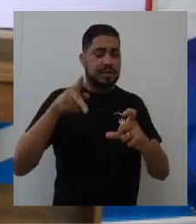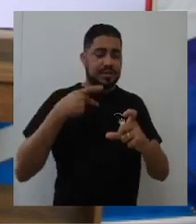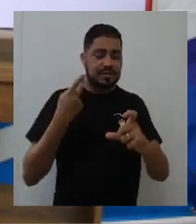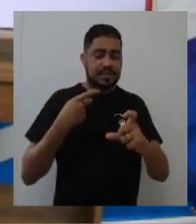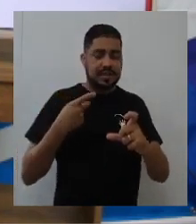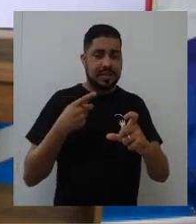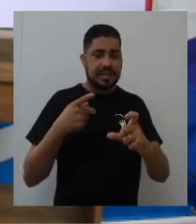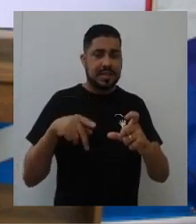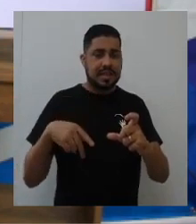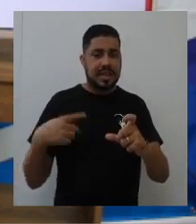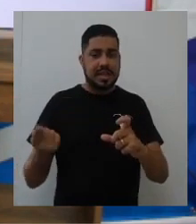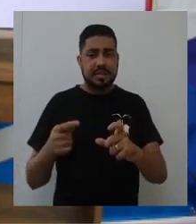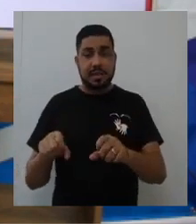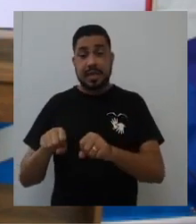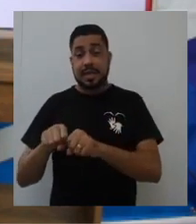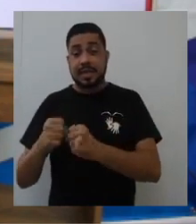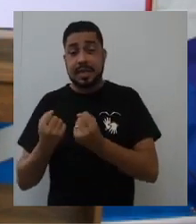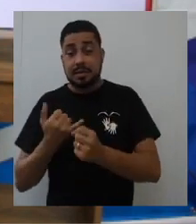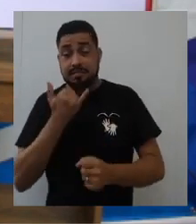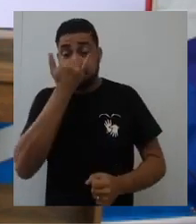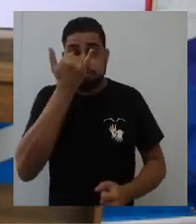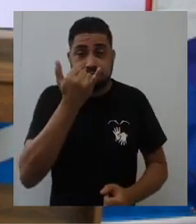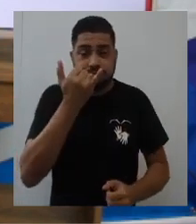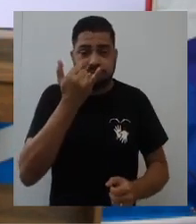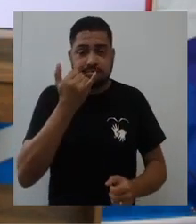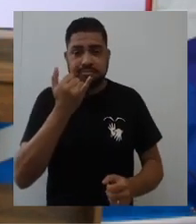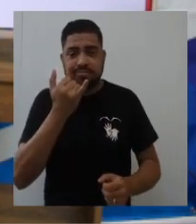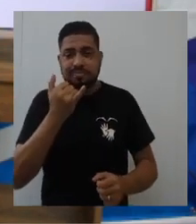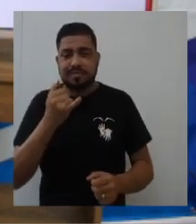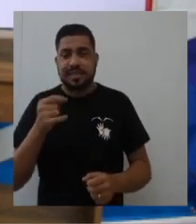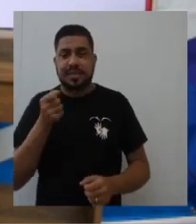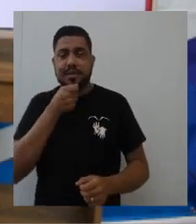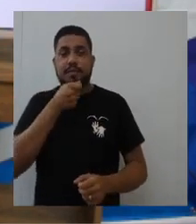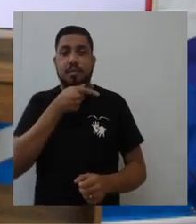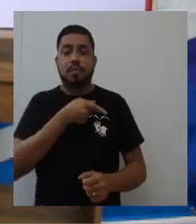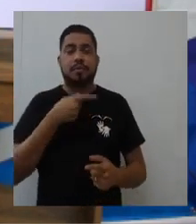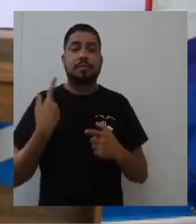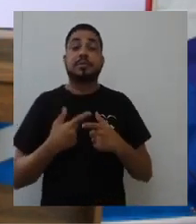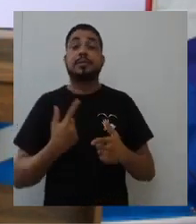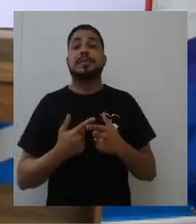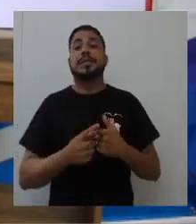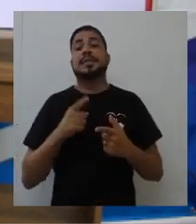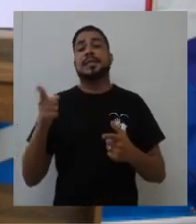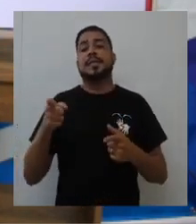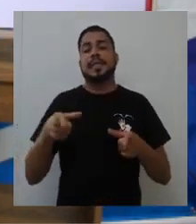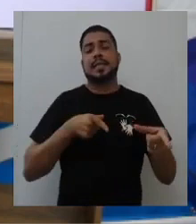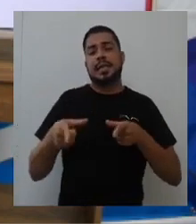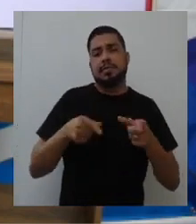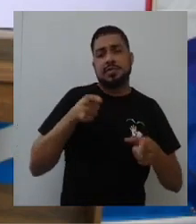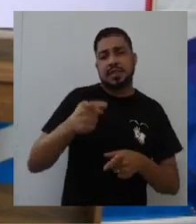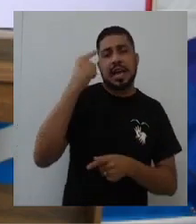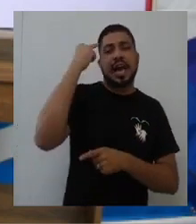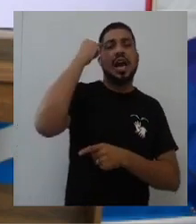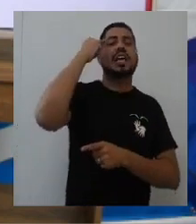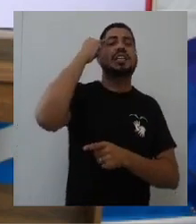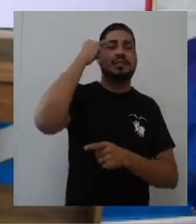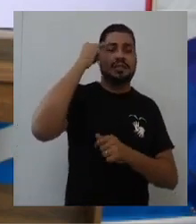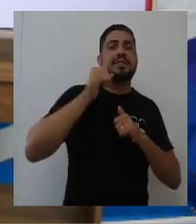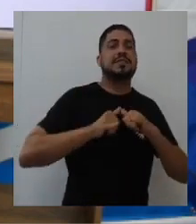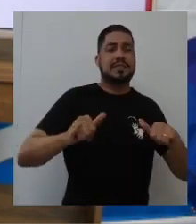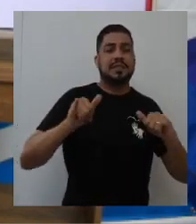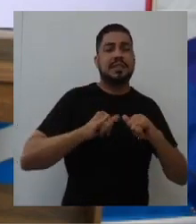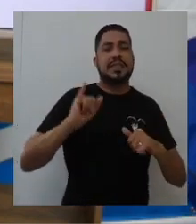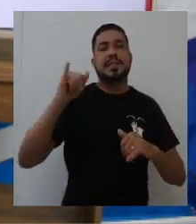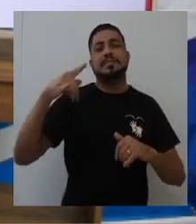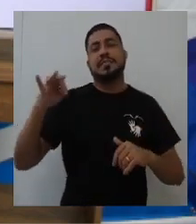E aí, a quebra de expectativa, ou seja, o efeito de humor se dá porque ele trabalhou aquilo que você achava que era uma informação